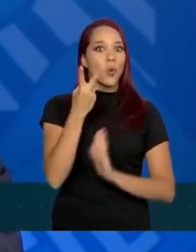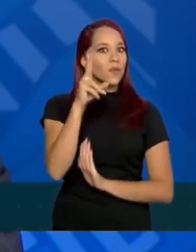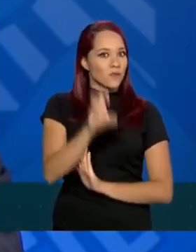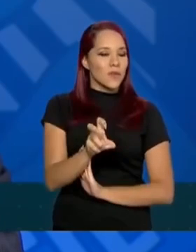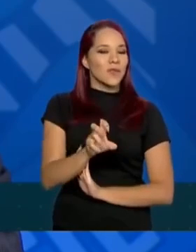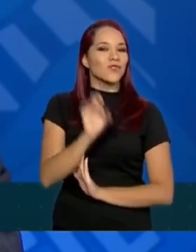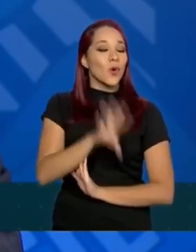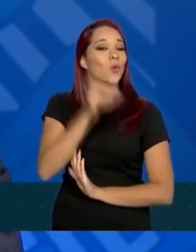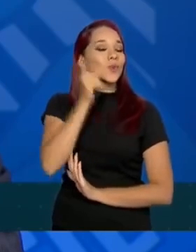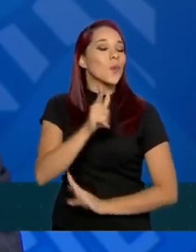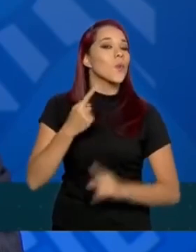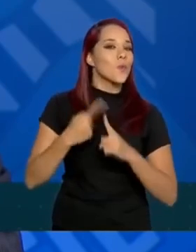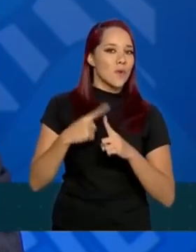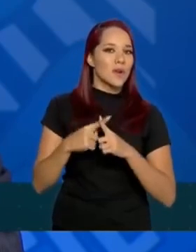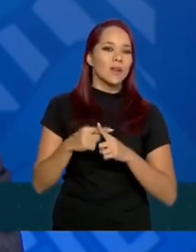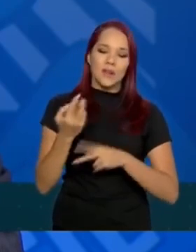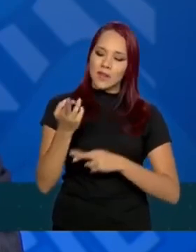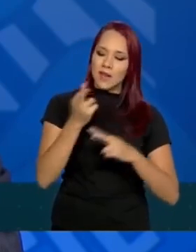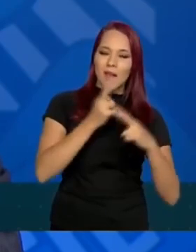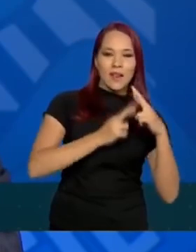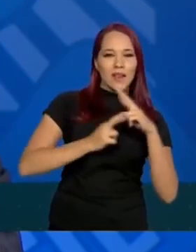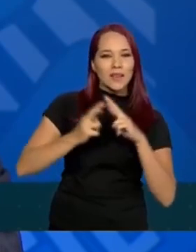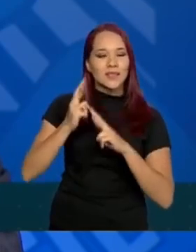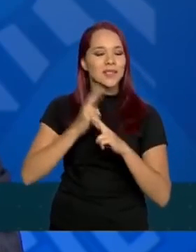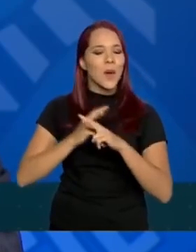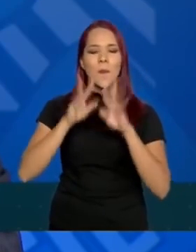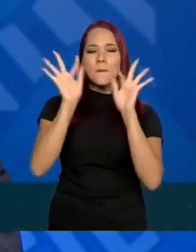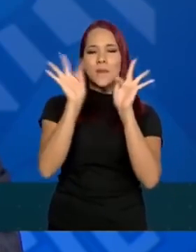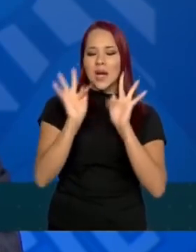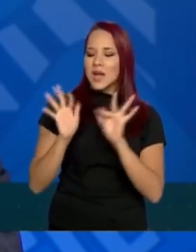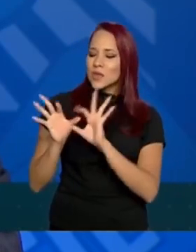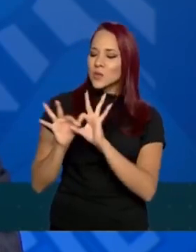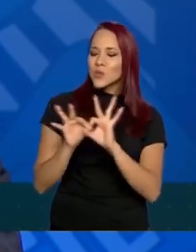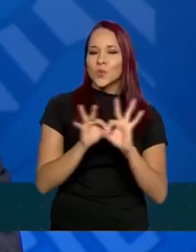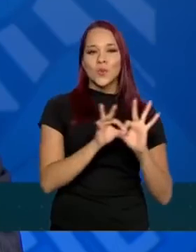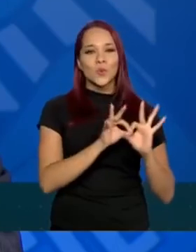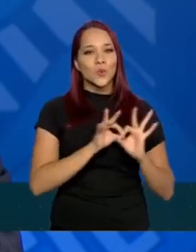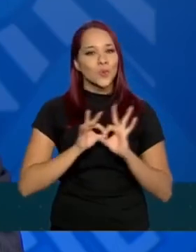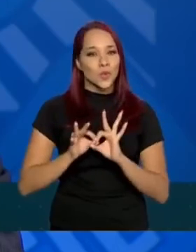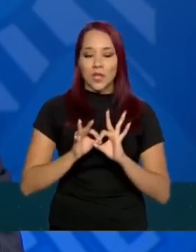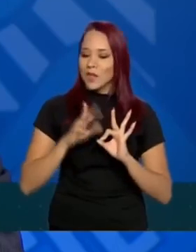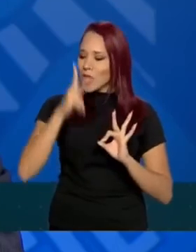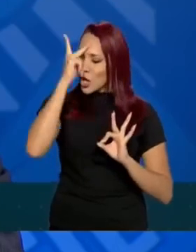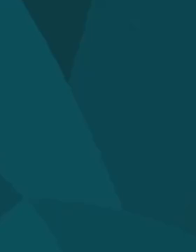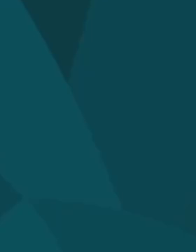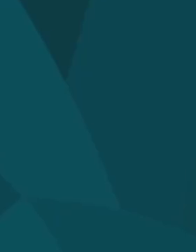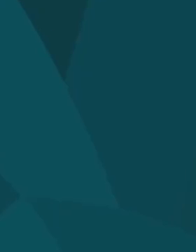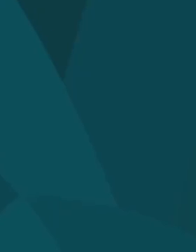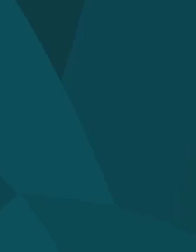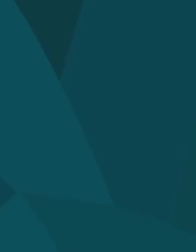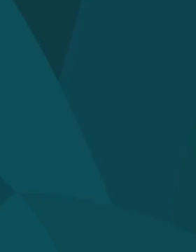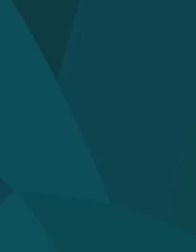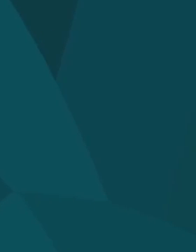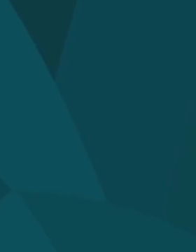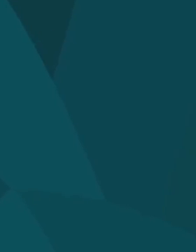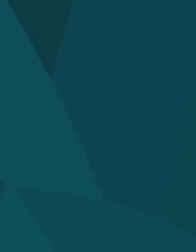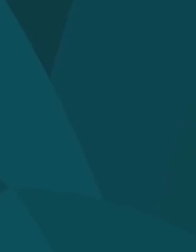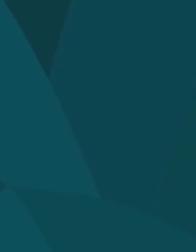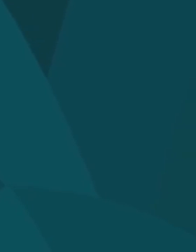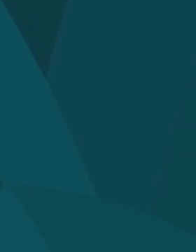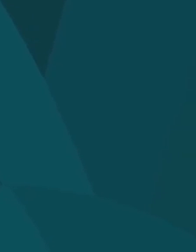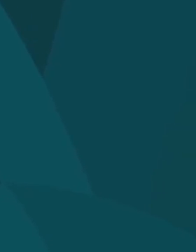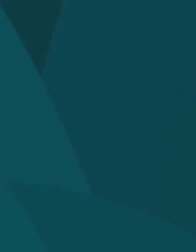foi possível pela relação totalmente harmônica e intensa entre todos os envolvidos.